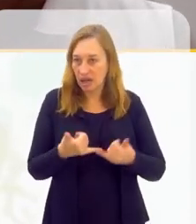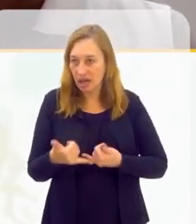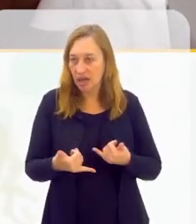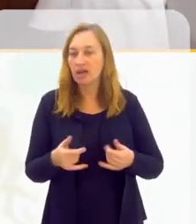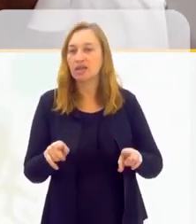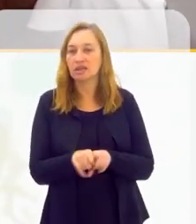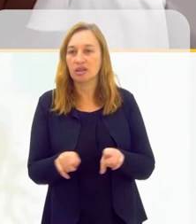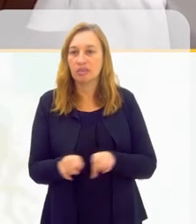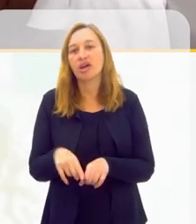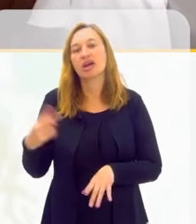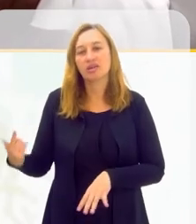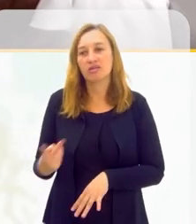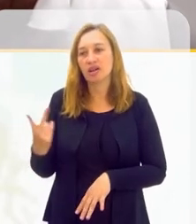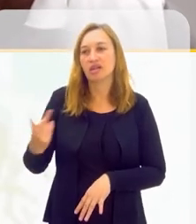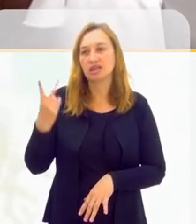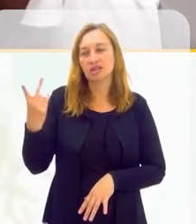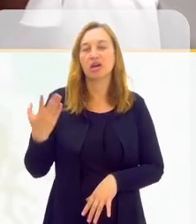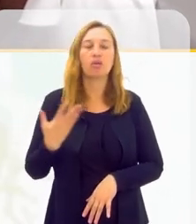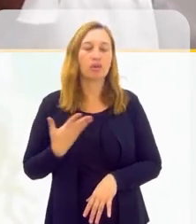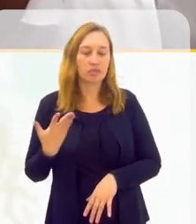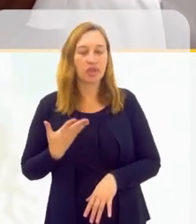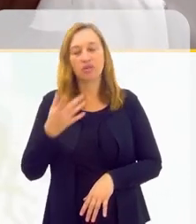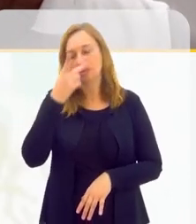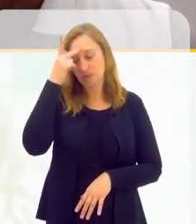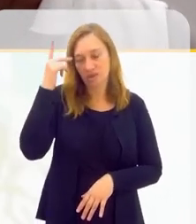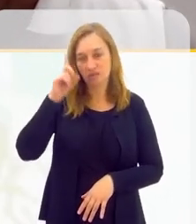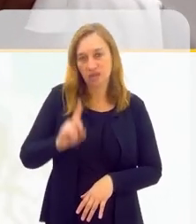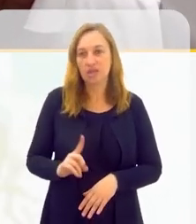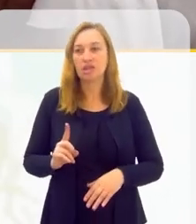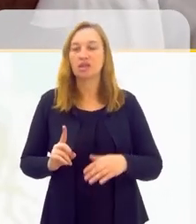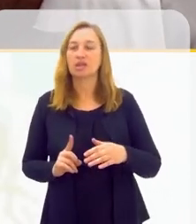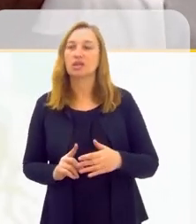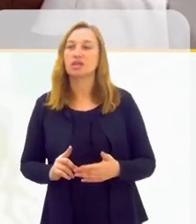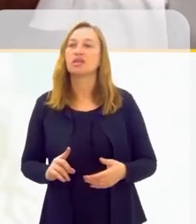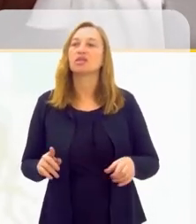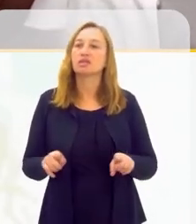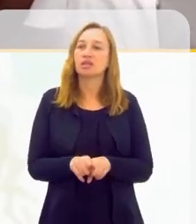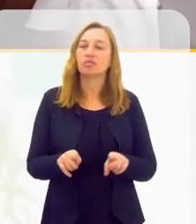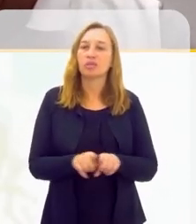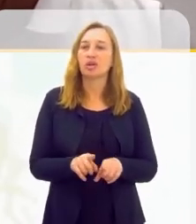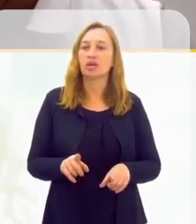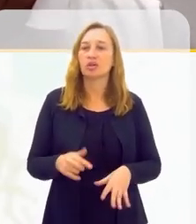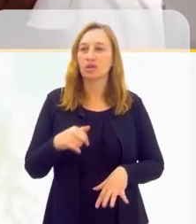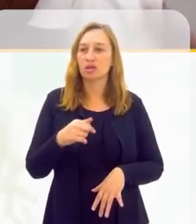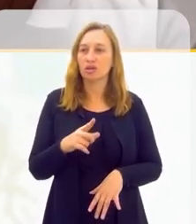também aprendam a valorizar o colega com deficiência, as dificuldades que ele tem, mas também o que ele